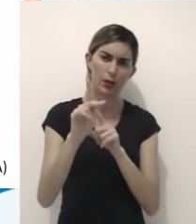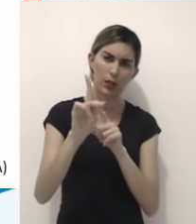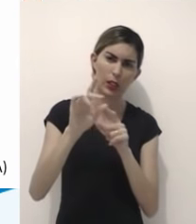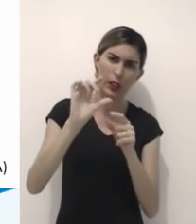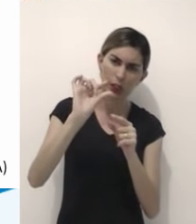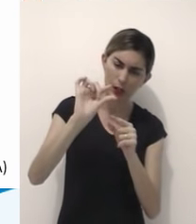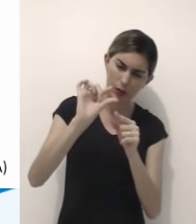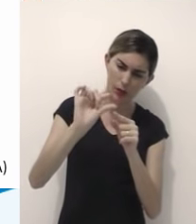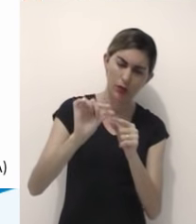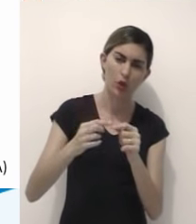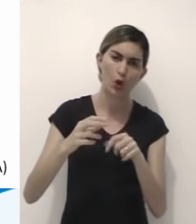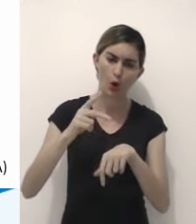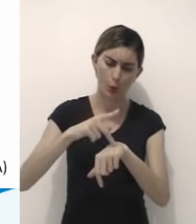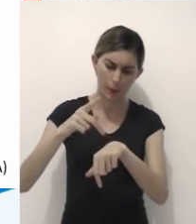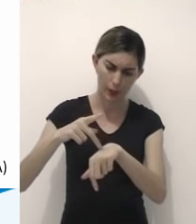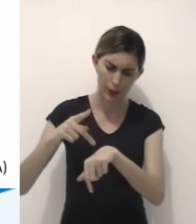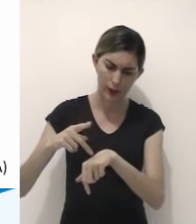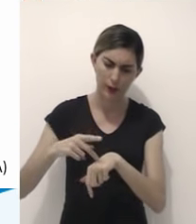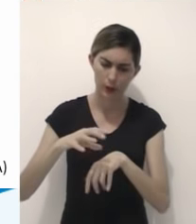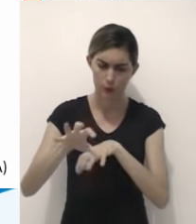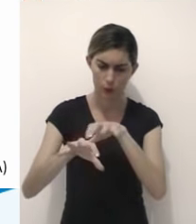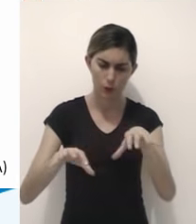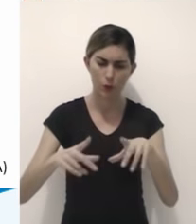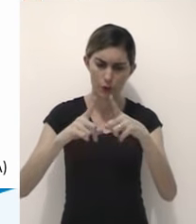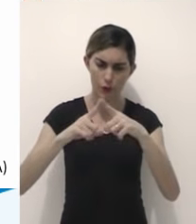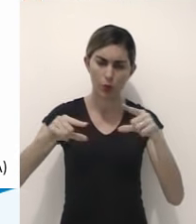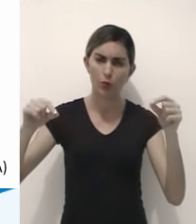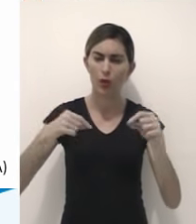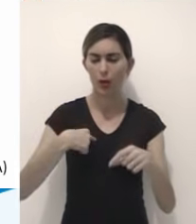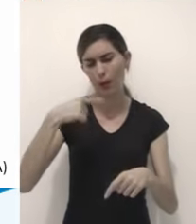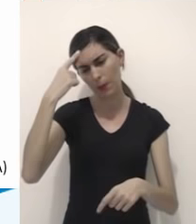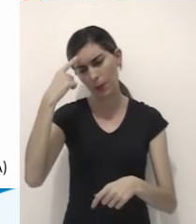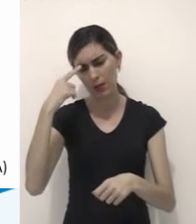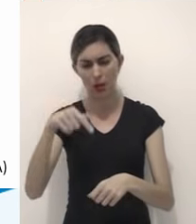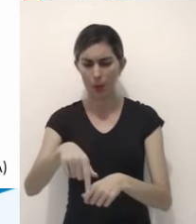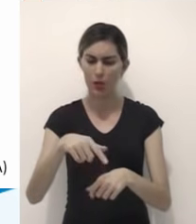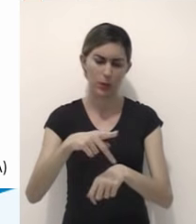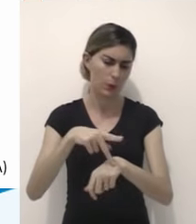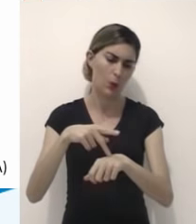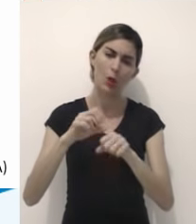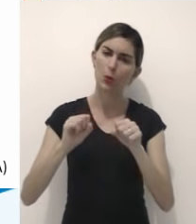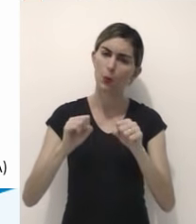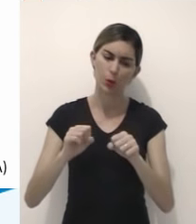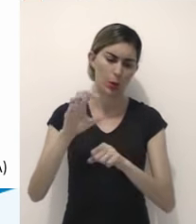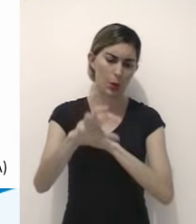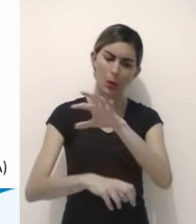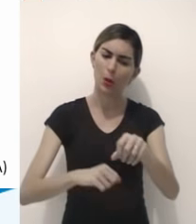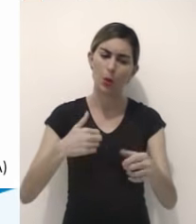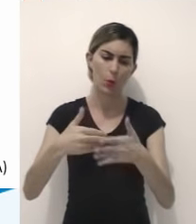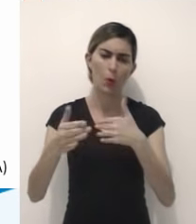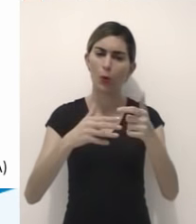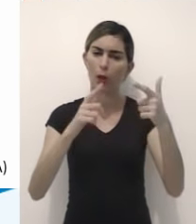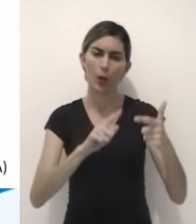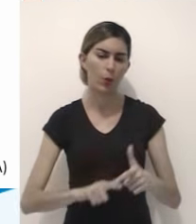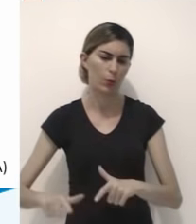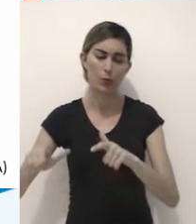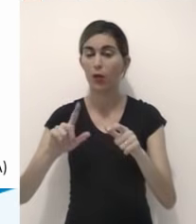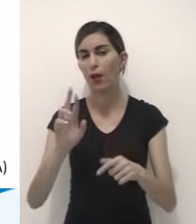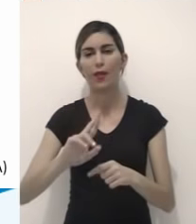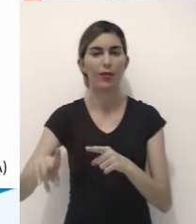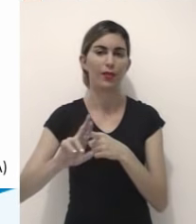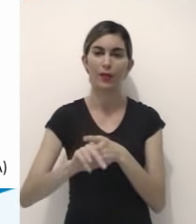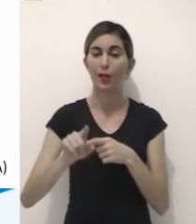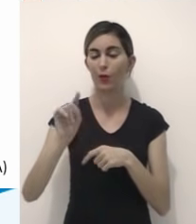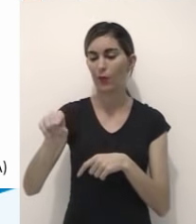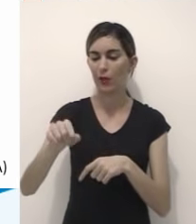384 quilogramas de rochas lunares. E aí você pode pensar: professora, mas essa rocha eles poderiam ter pego de qualquer